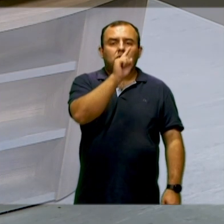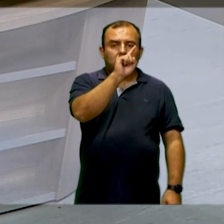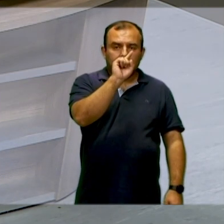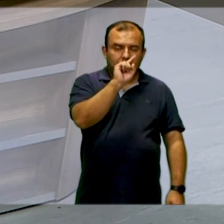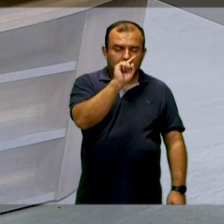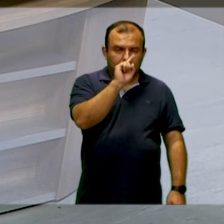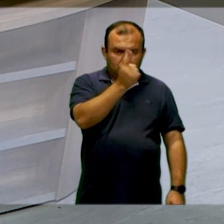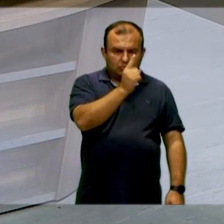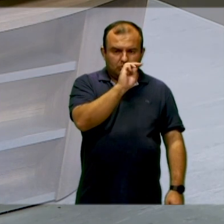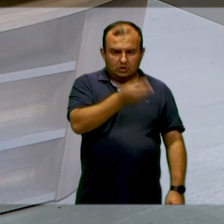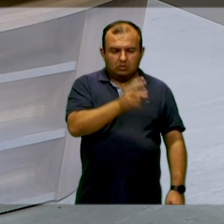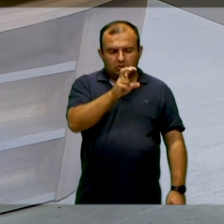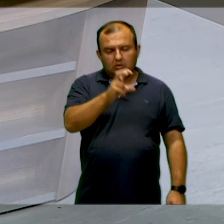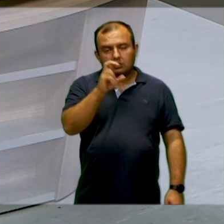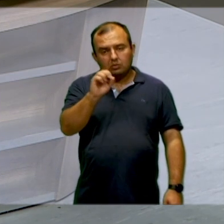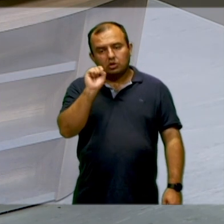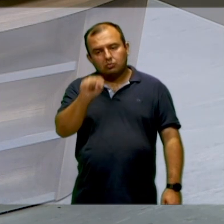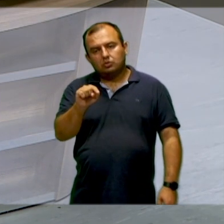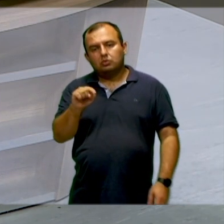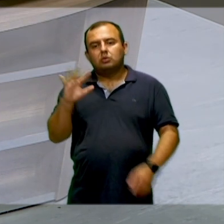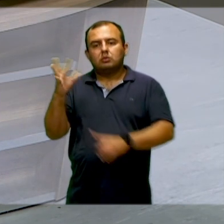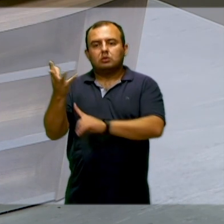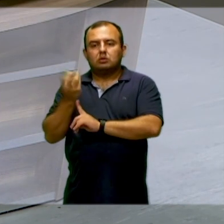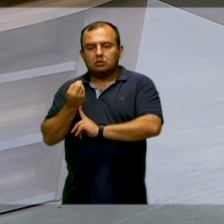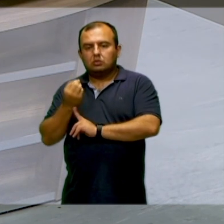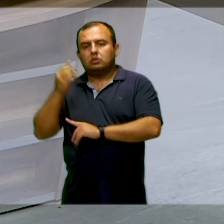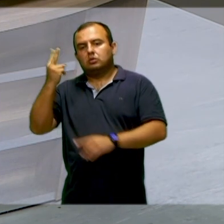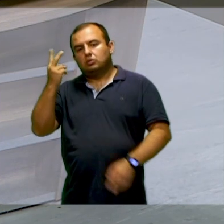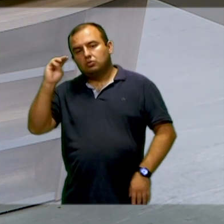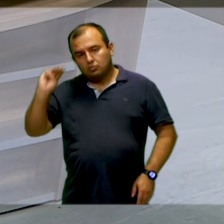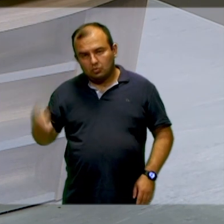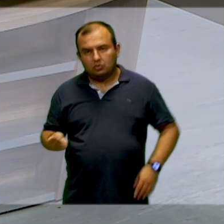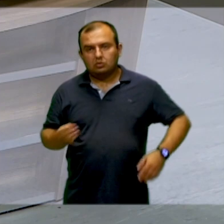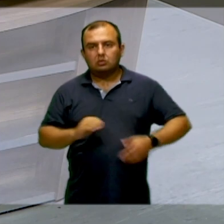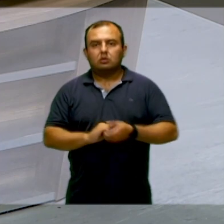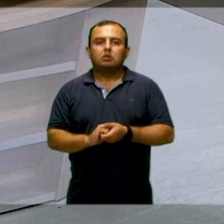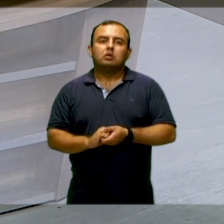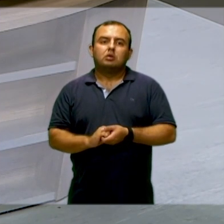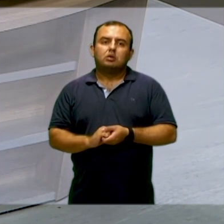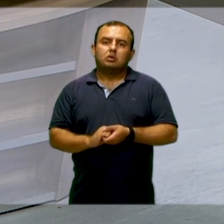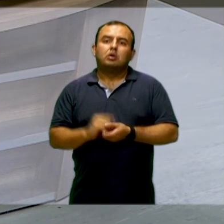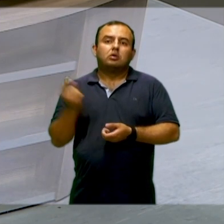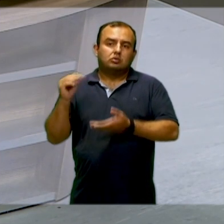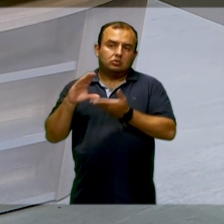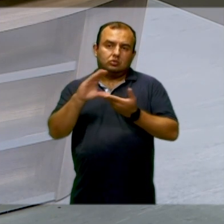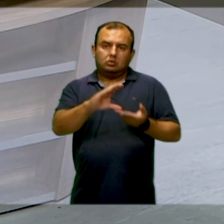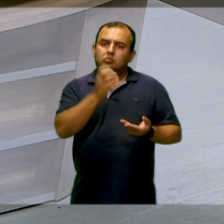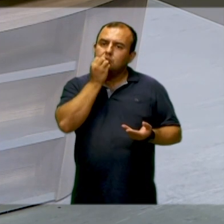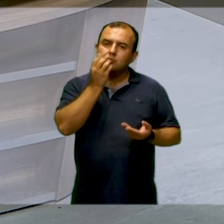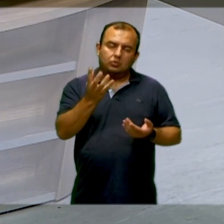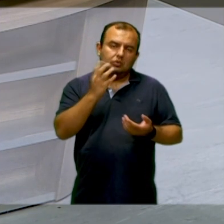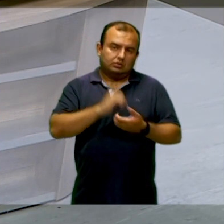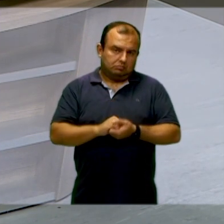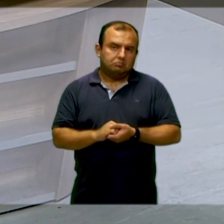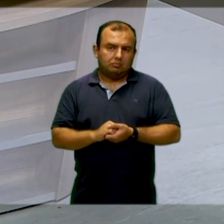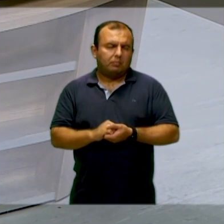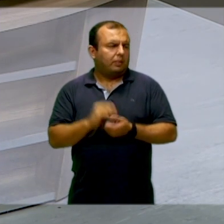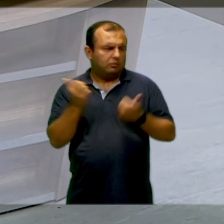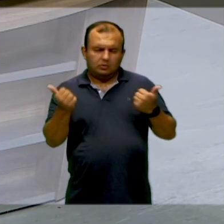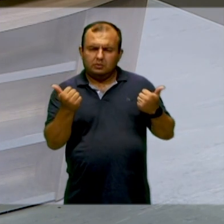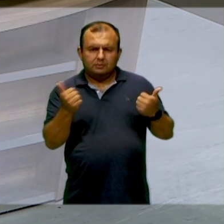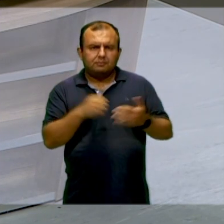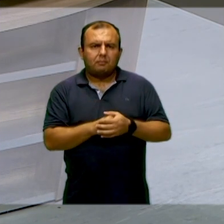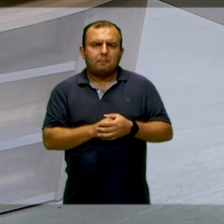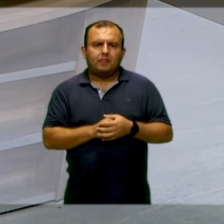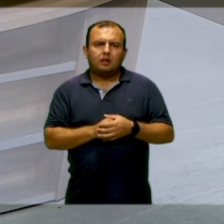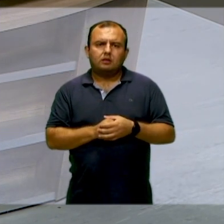E para o Aqui Tem Arte? 2 milhões. 2 milhões, é uma boa verba, né? É demais. Você